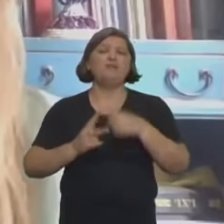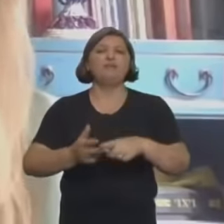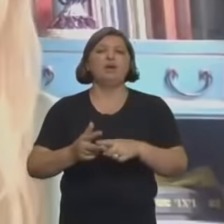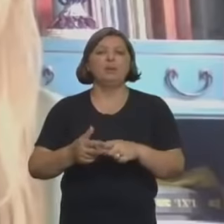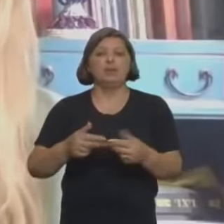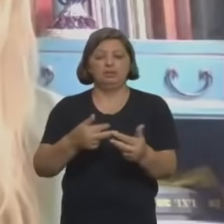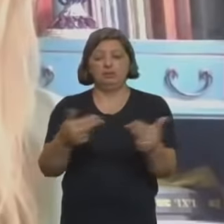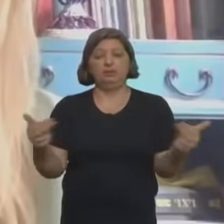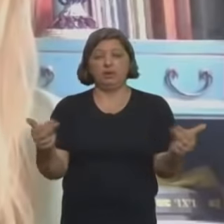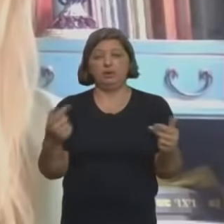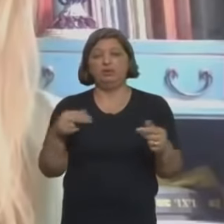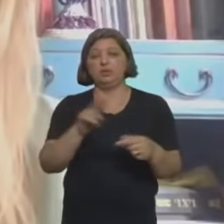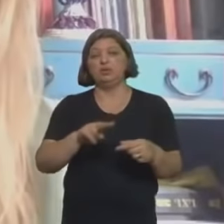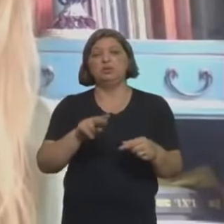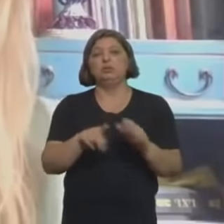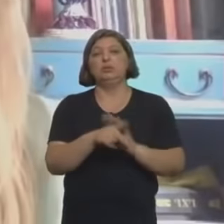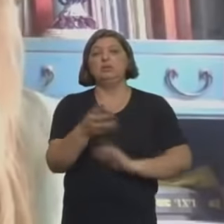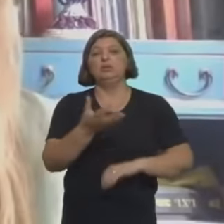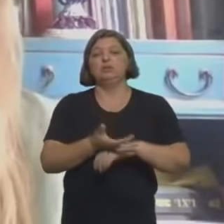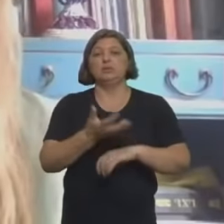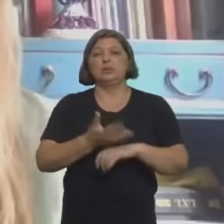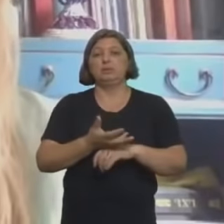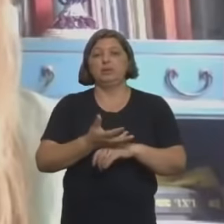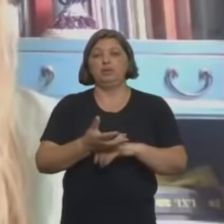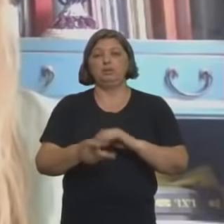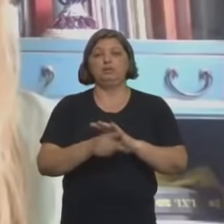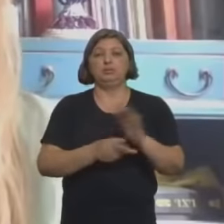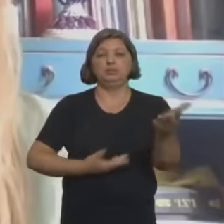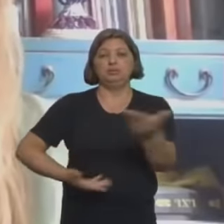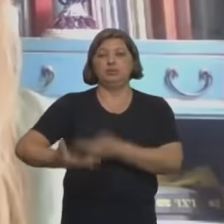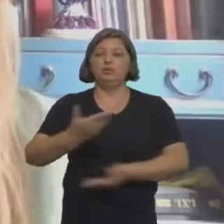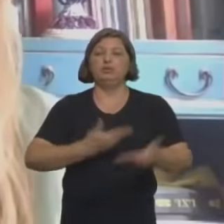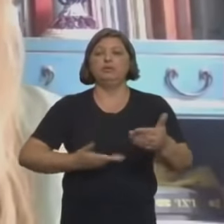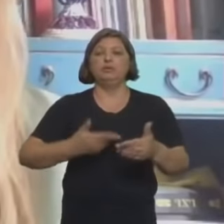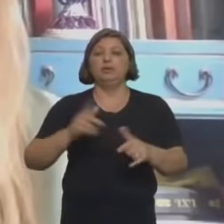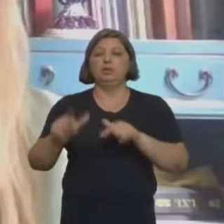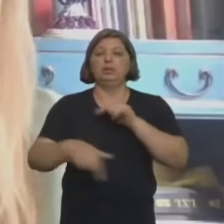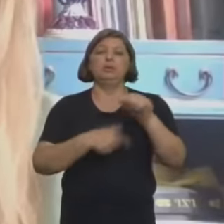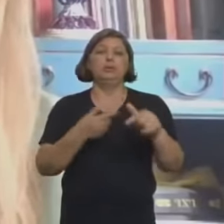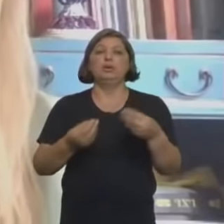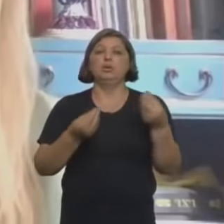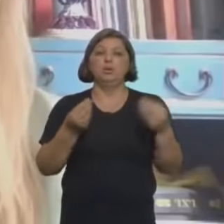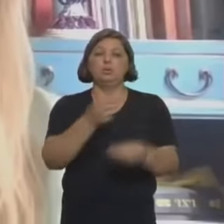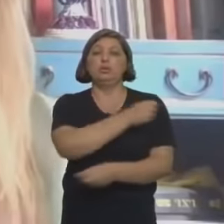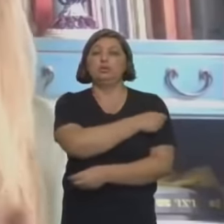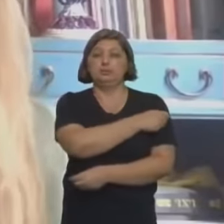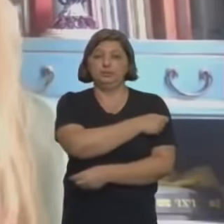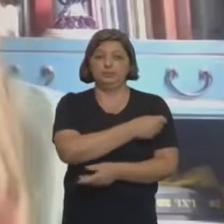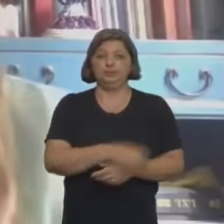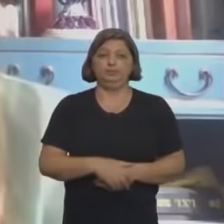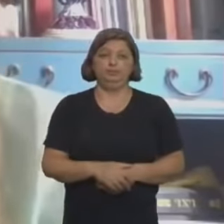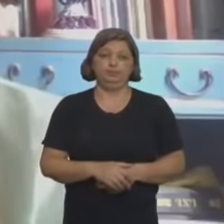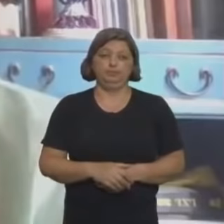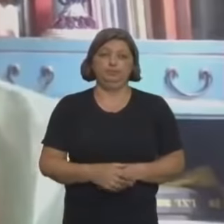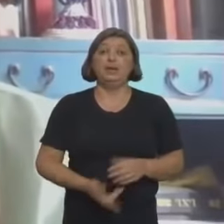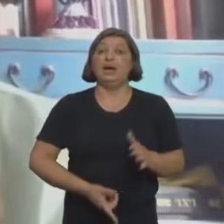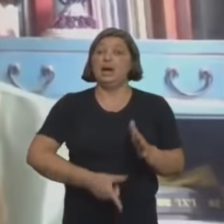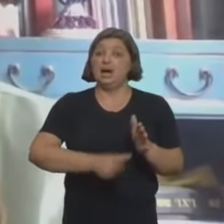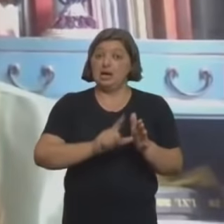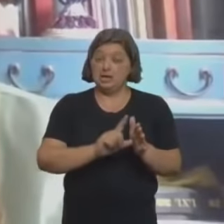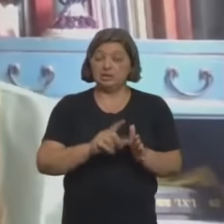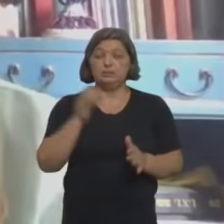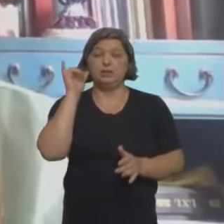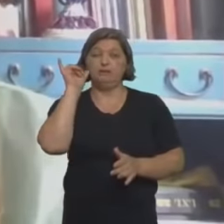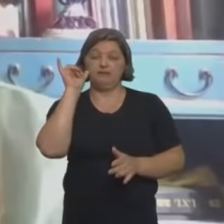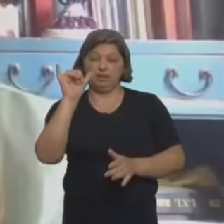vão ganhar aí com o projeto de convivência para trabalhar isso com os estudantes antes que os conflitos aconteçam,